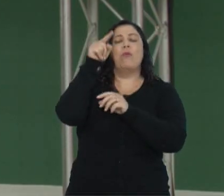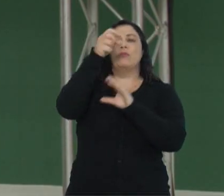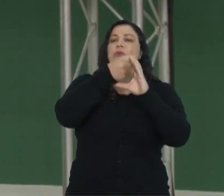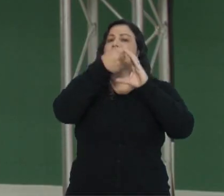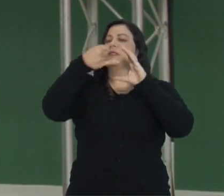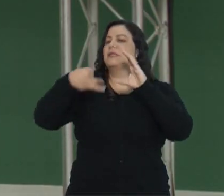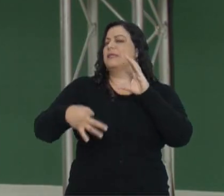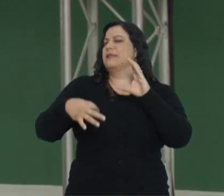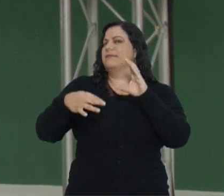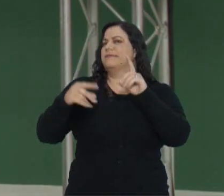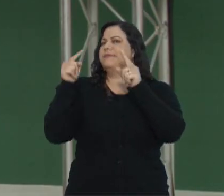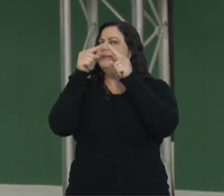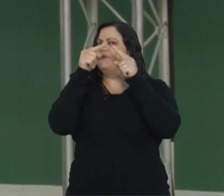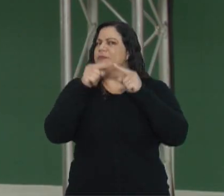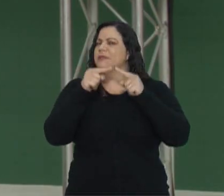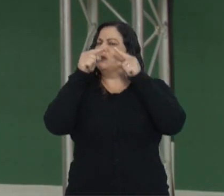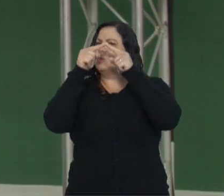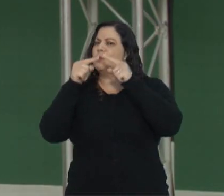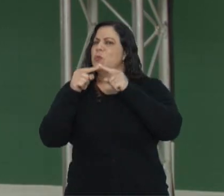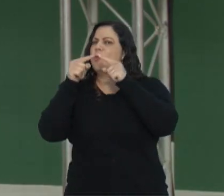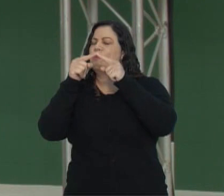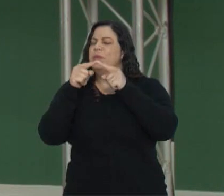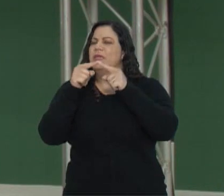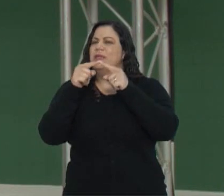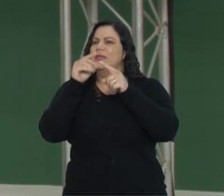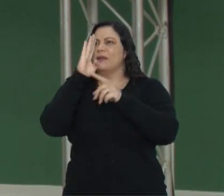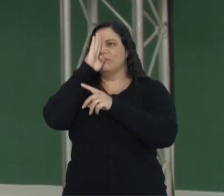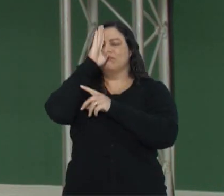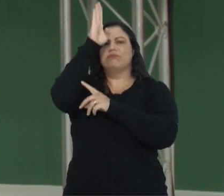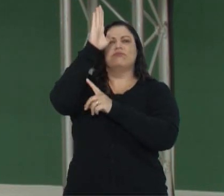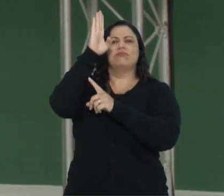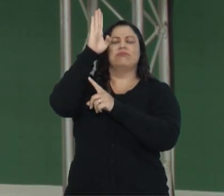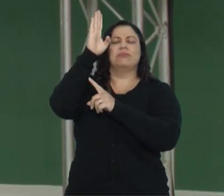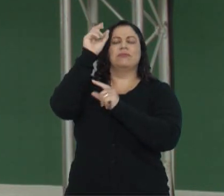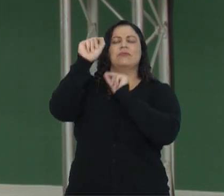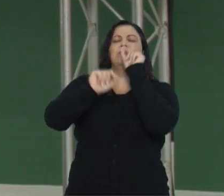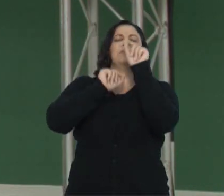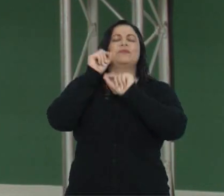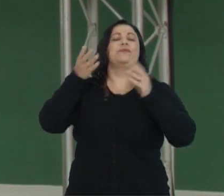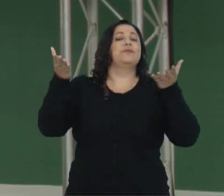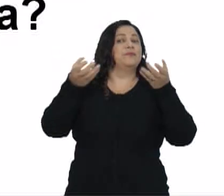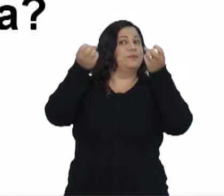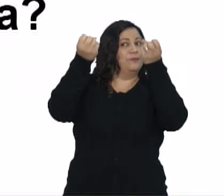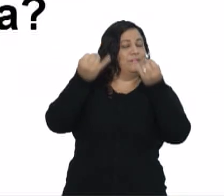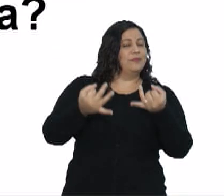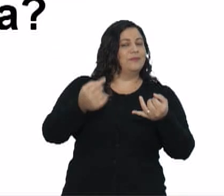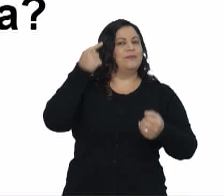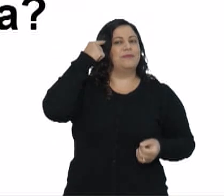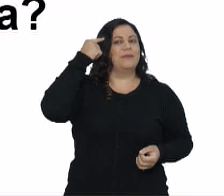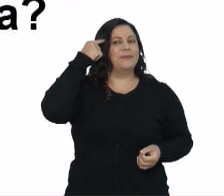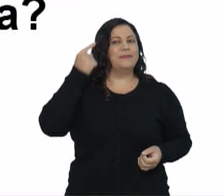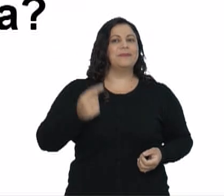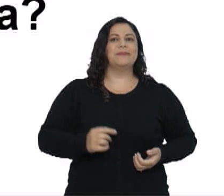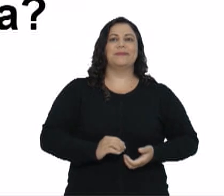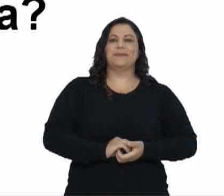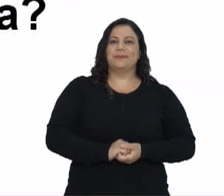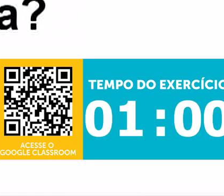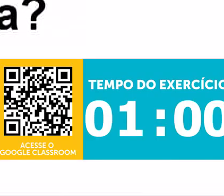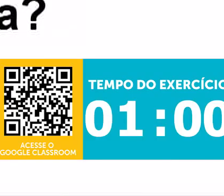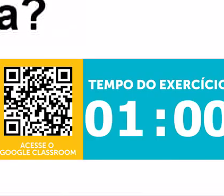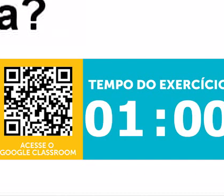se encaixa, tá? O que mais se destacou no barroco, e eu já falei aqui hoje. Então, vamos pensar um pouquinho.